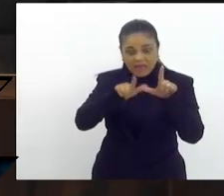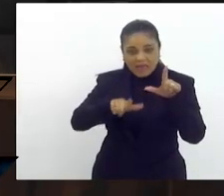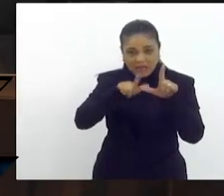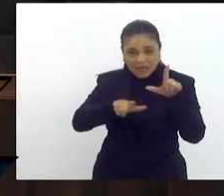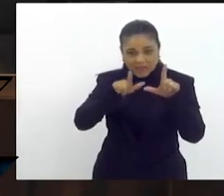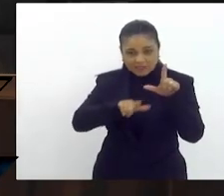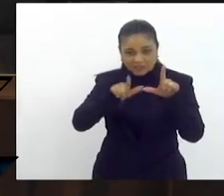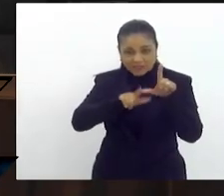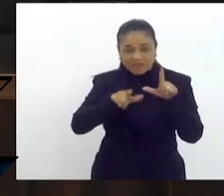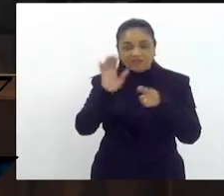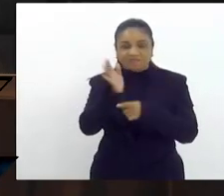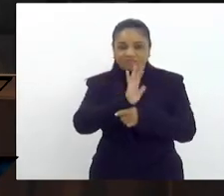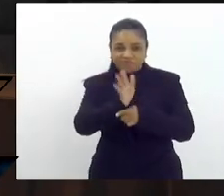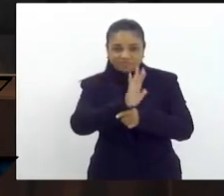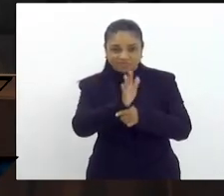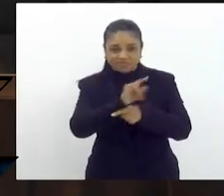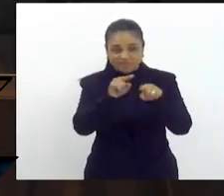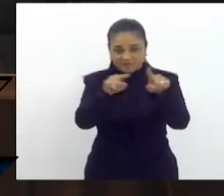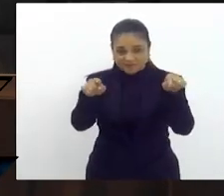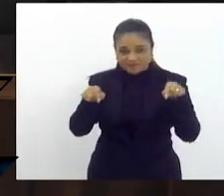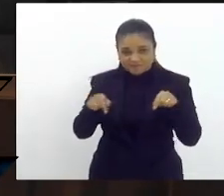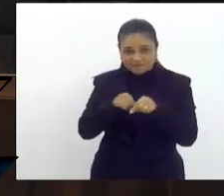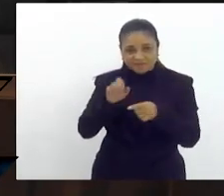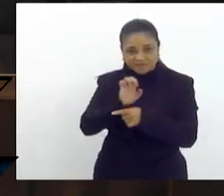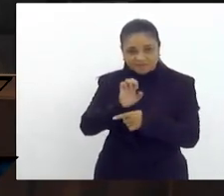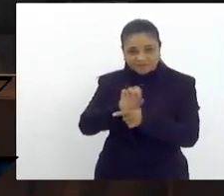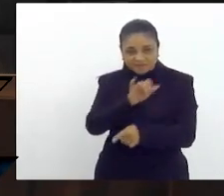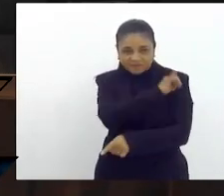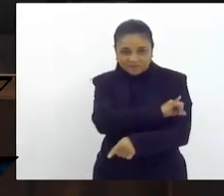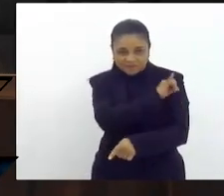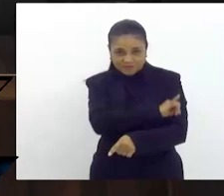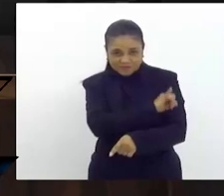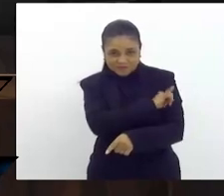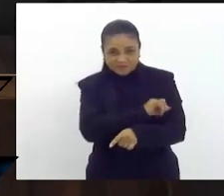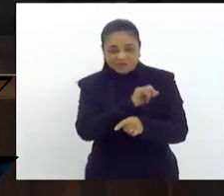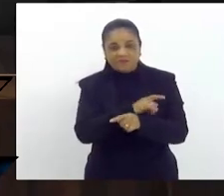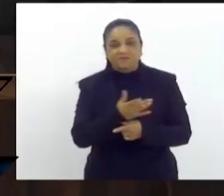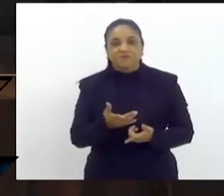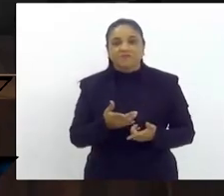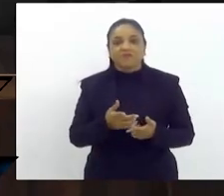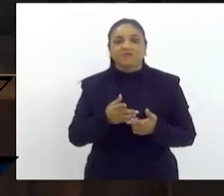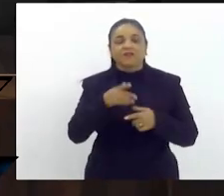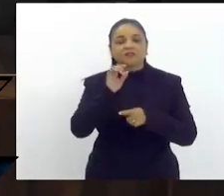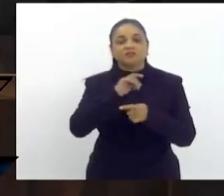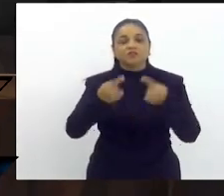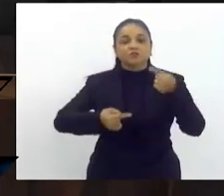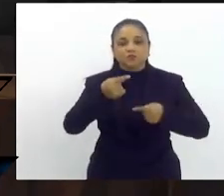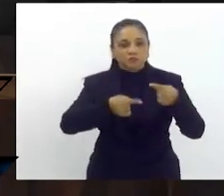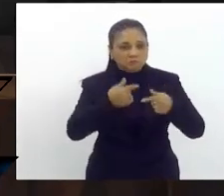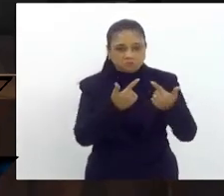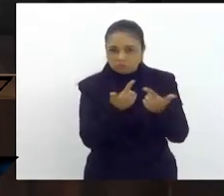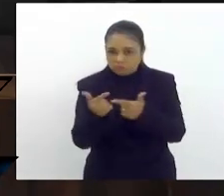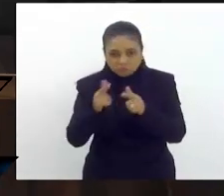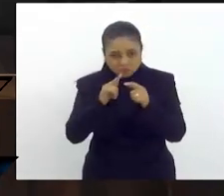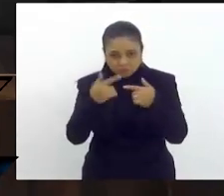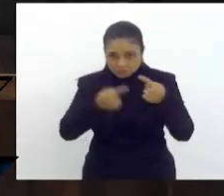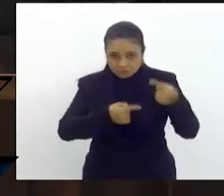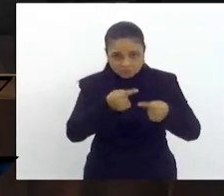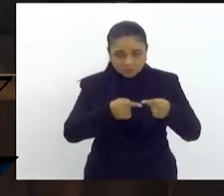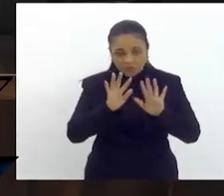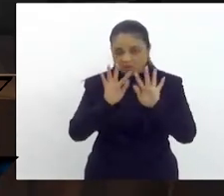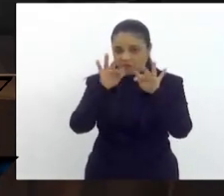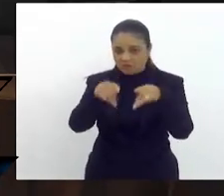nas salas de cinema no âmbito do Estado do Rio de Janeiro em discussão no evento Quem Queira discutir encerrado discussão